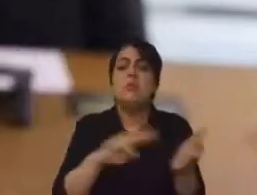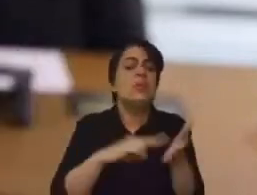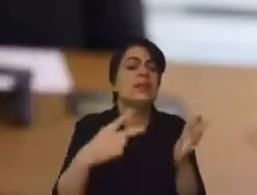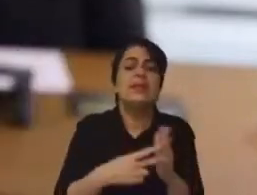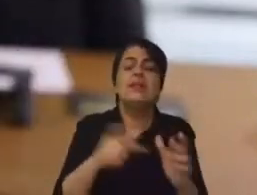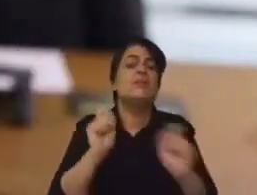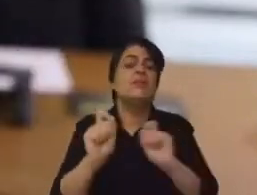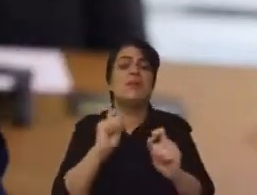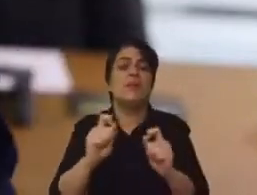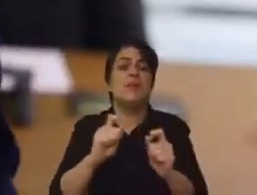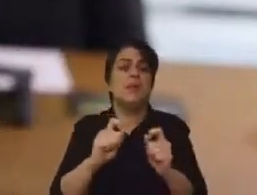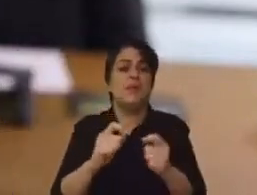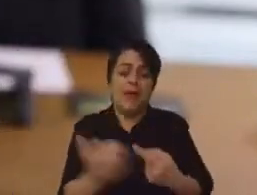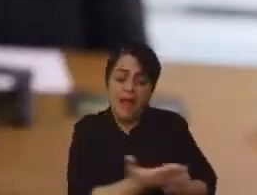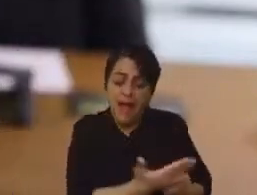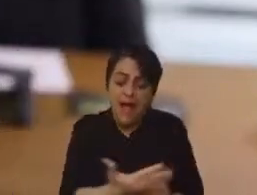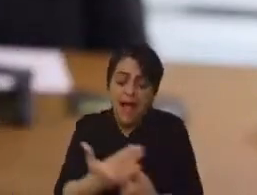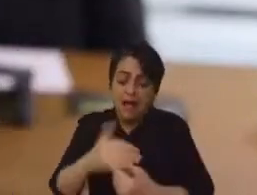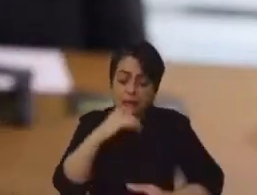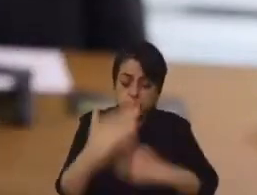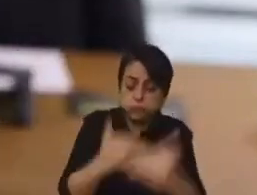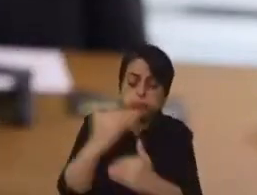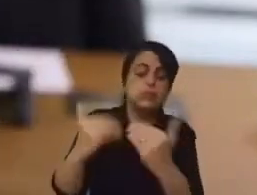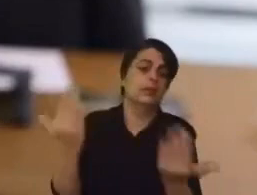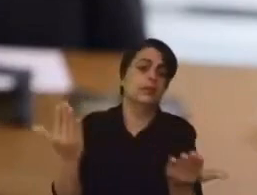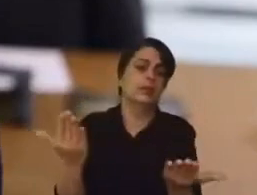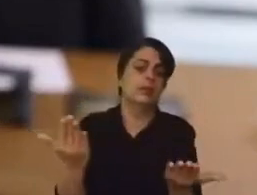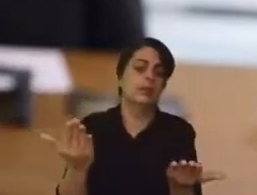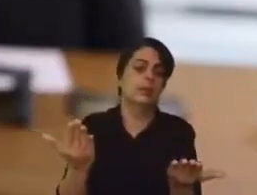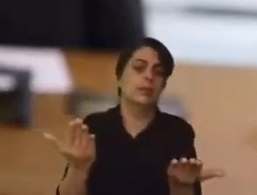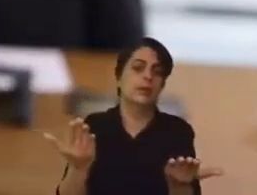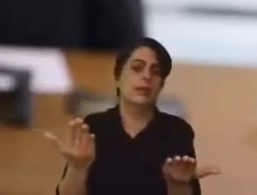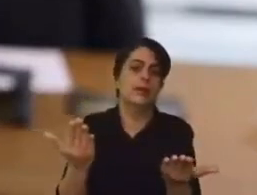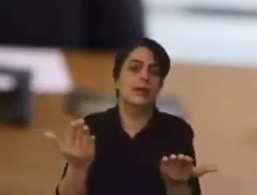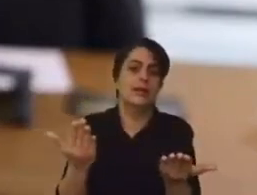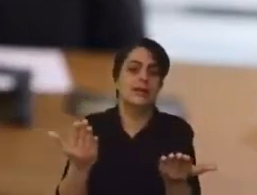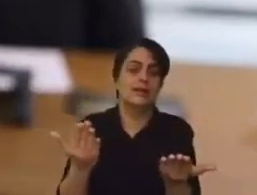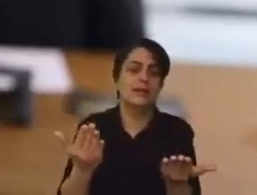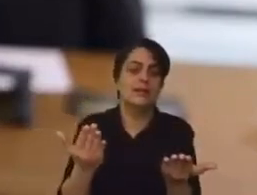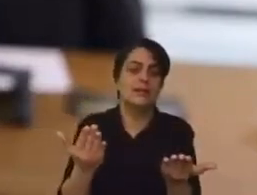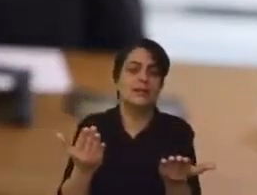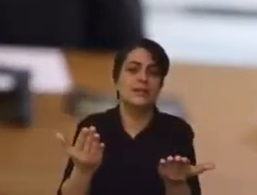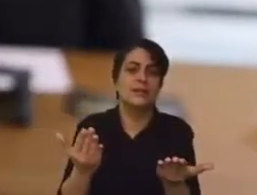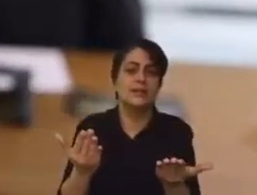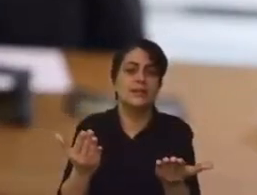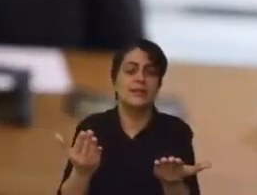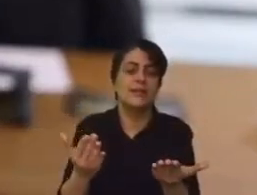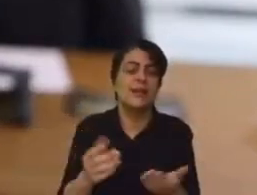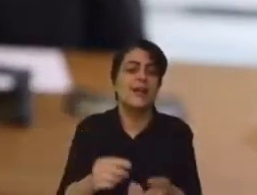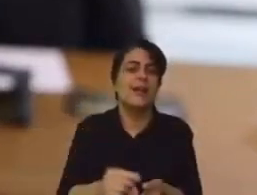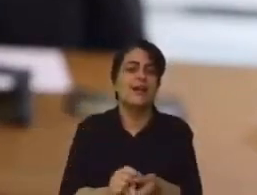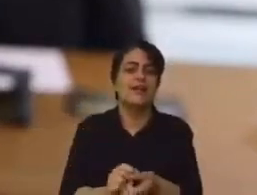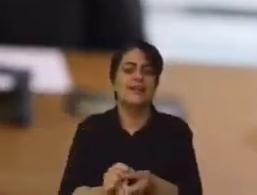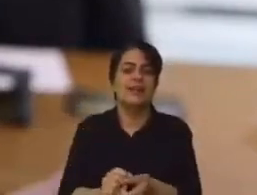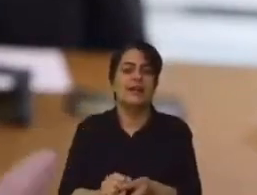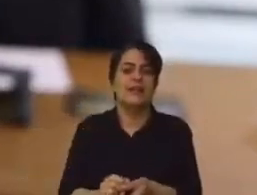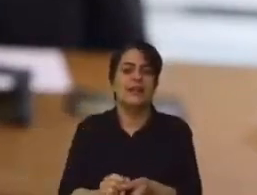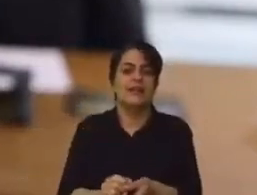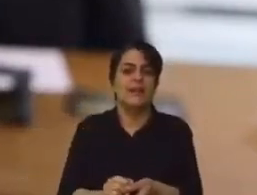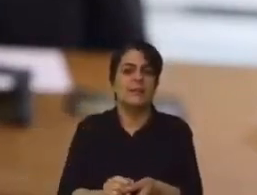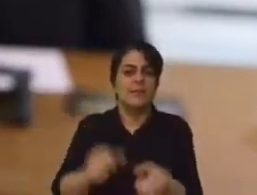humanidade vem conseguindo, ela não está sendo acompanhada com a devolução ao povo